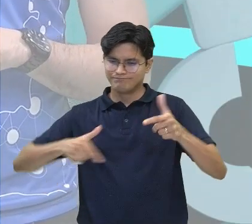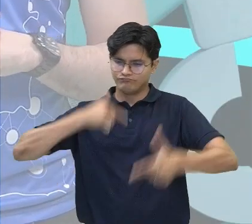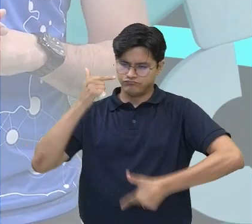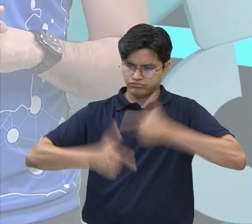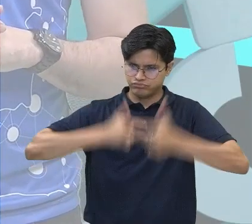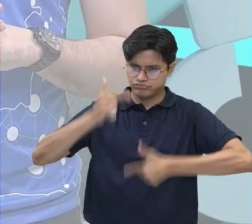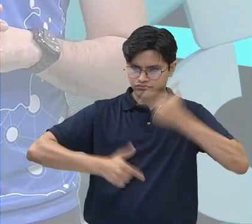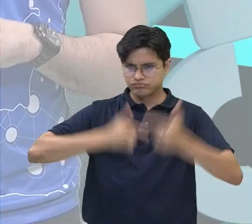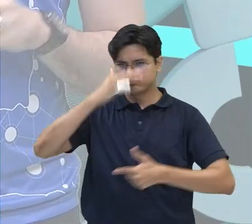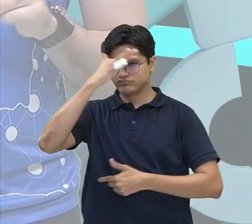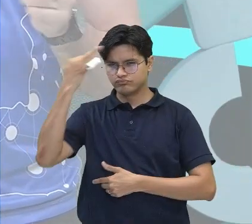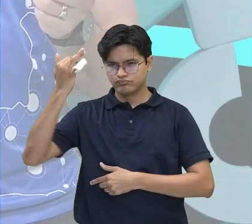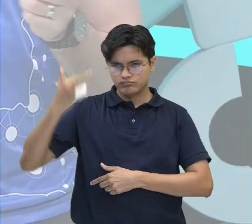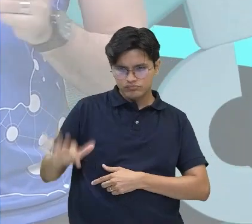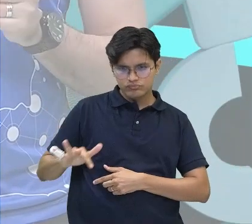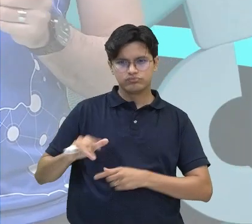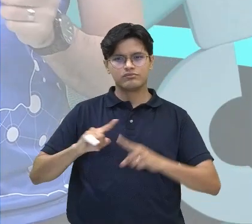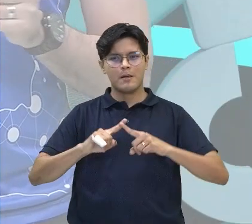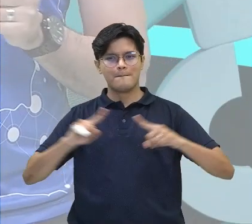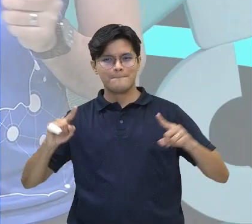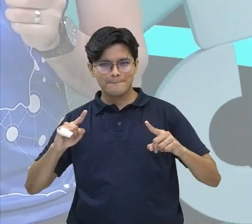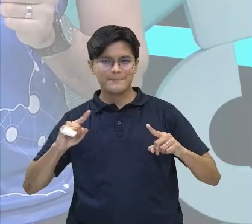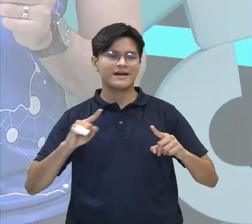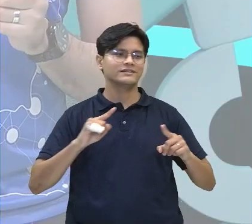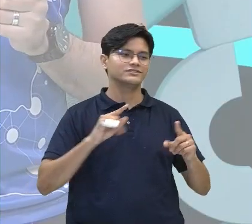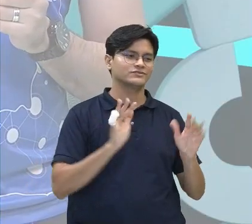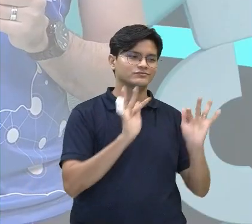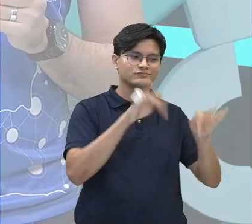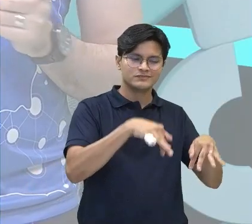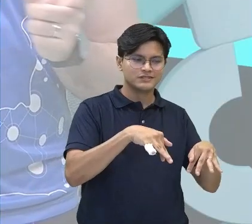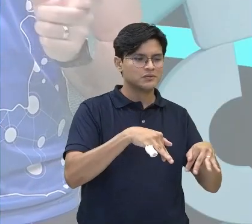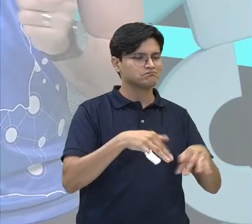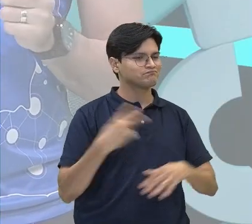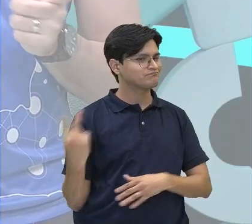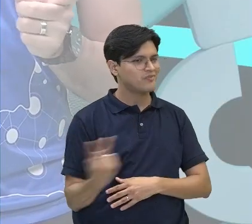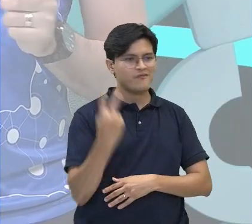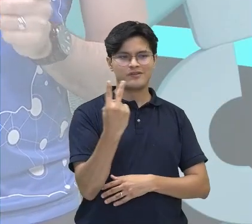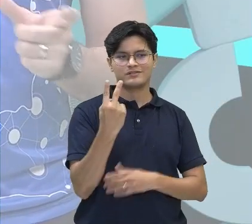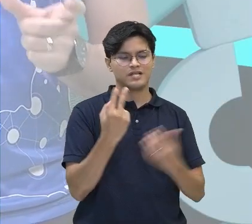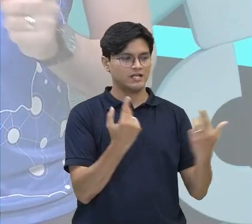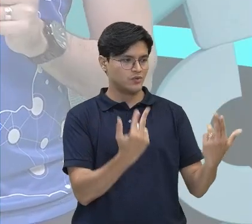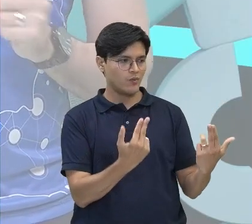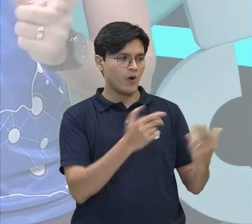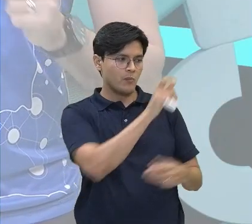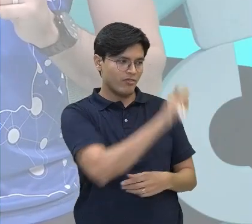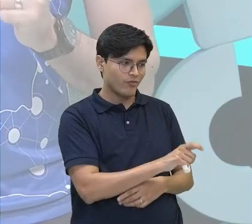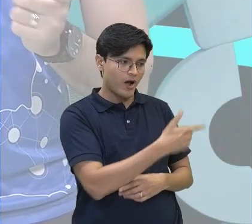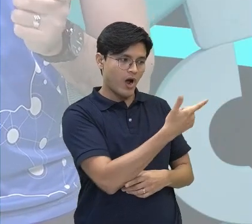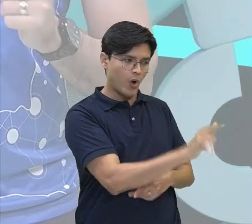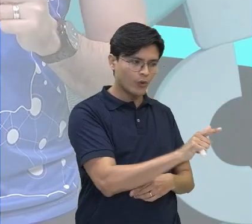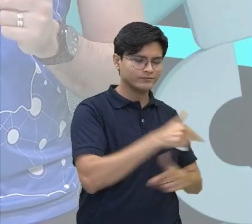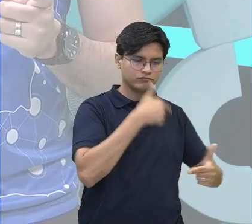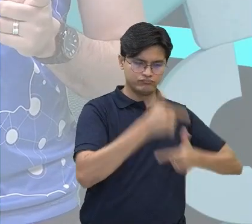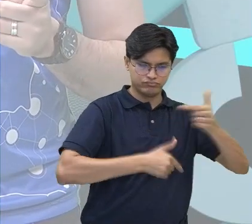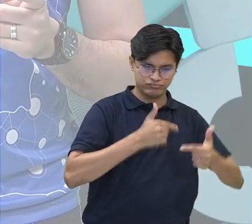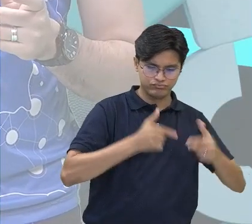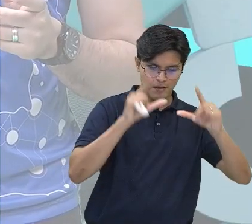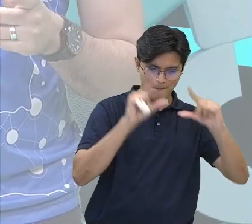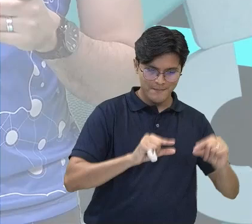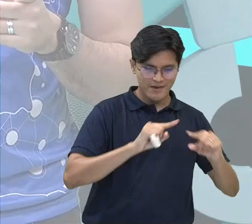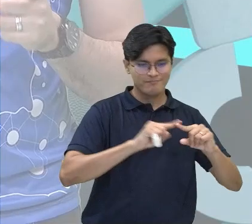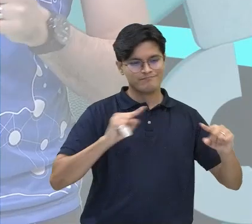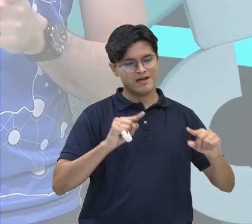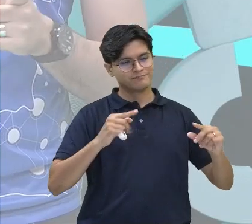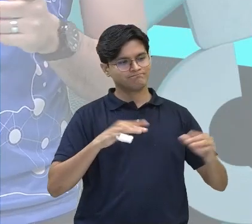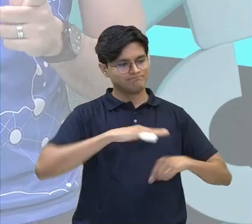no vestido da baronesa. Agora, curioso, né? Porque a gente geralmente tem a pessoa em posição de liderança levando esse crédito. Aqui isso é meio que